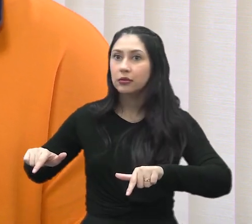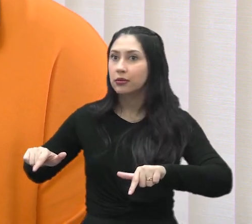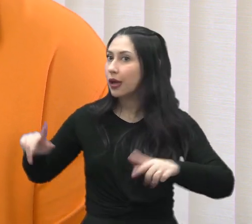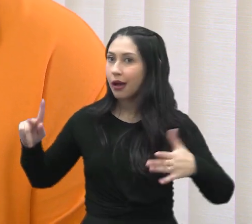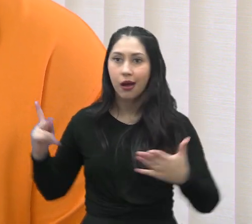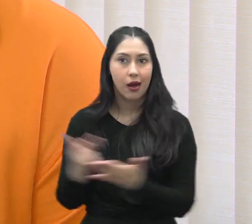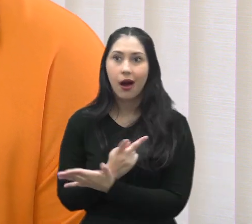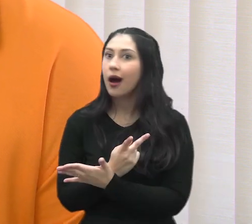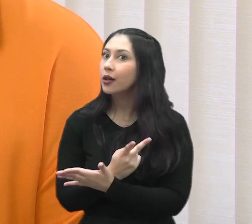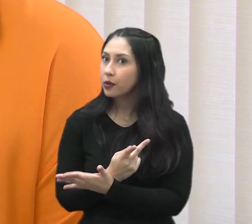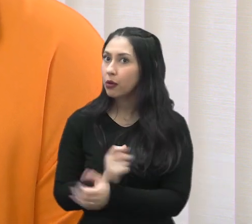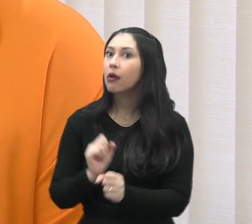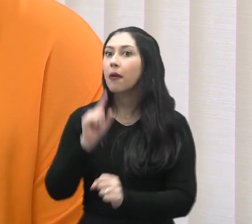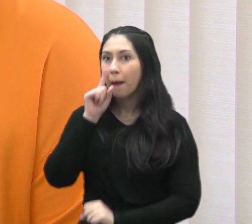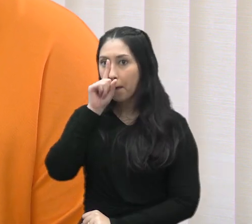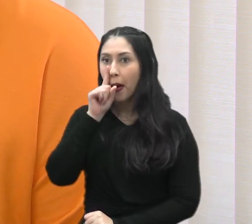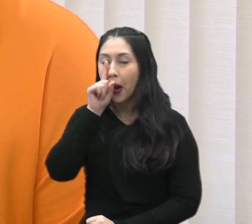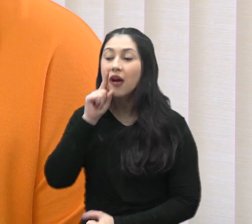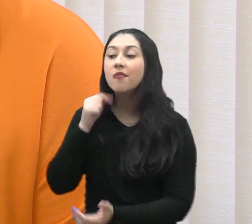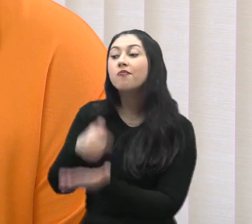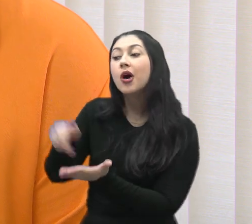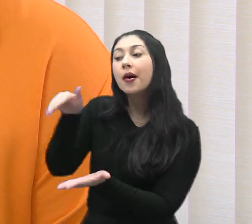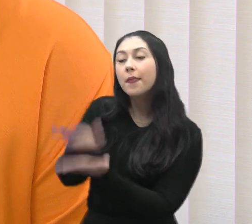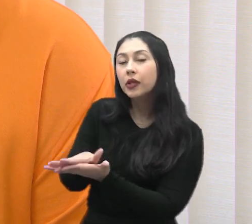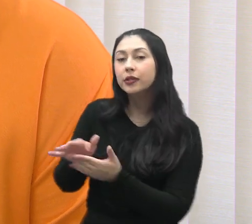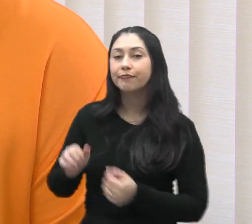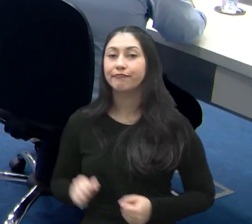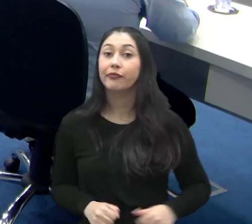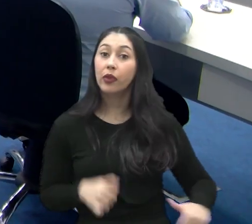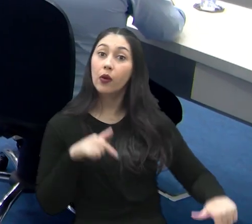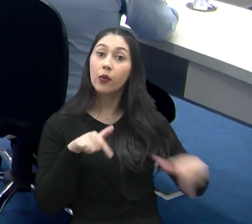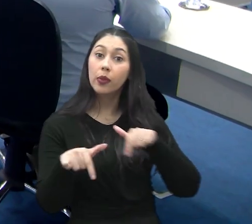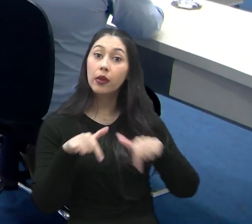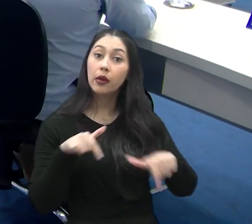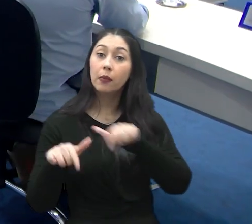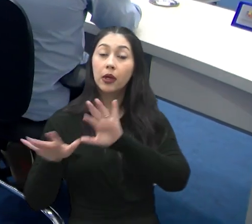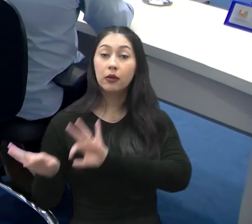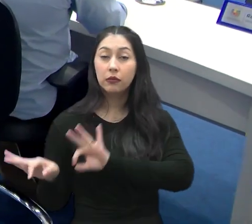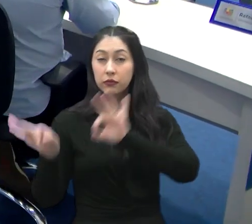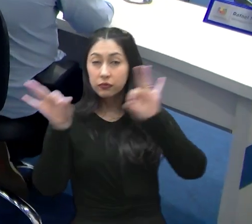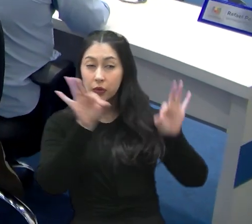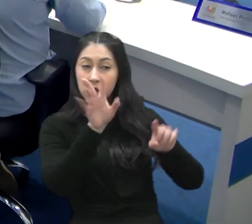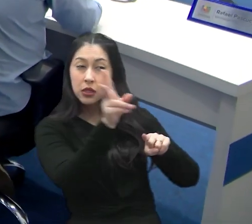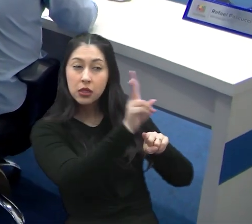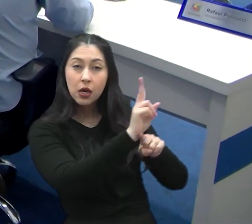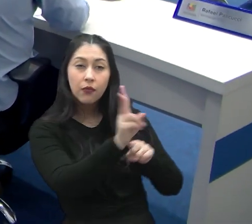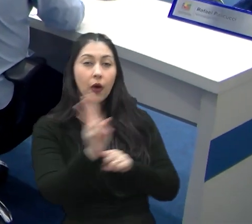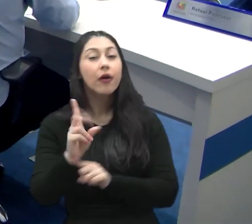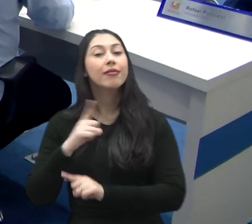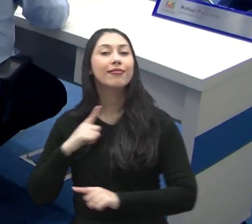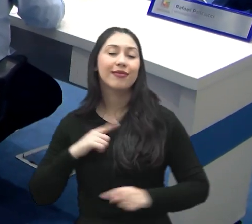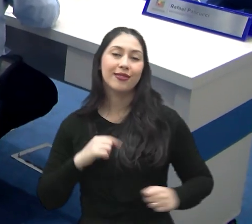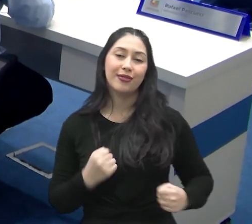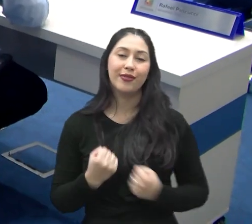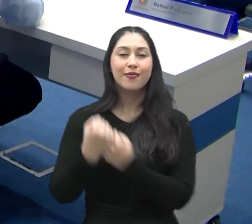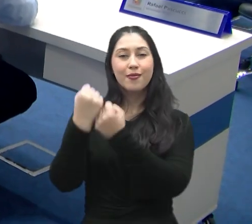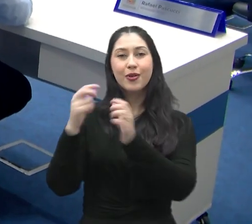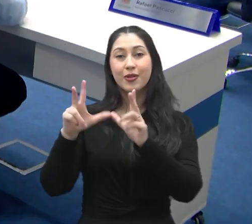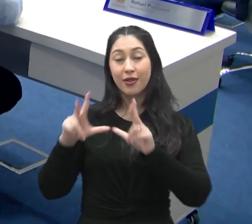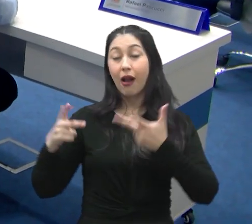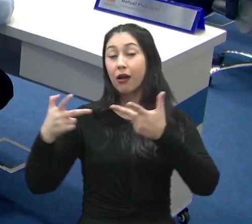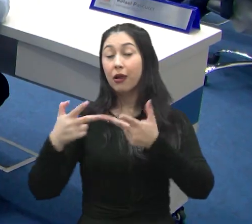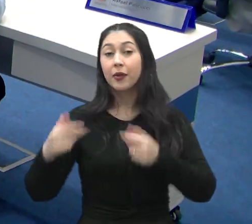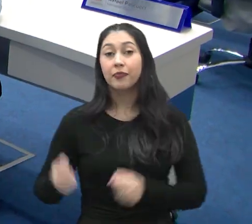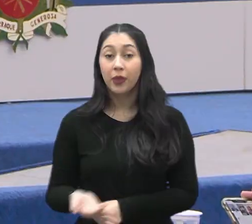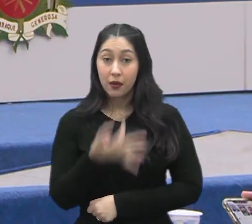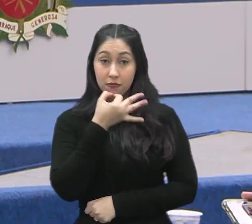baldio, isso é totalmente irregular e é passível de multa. O trabalho de fiscalização também conta com o apoio e